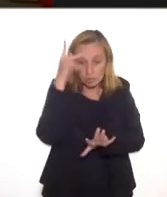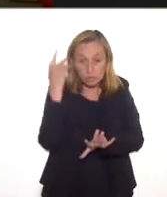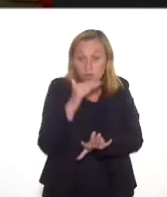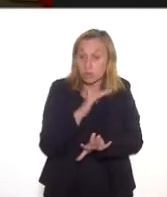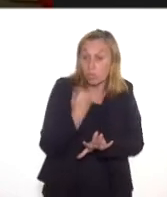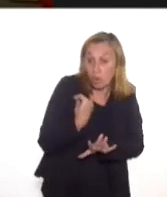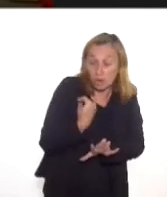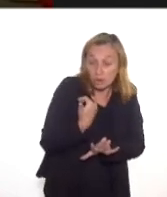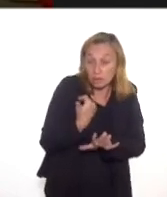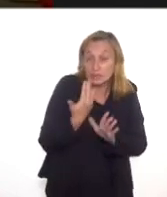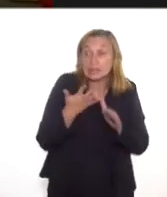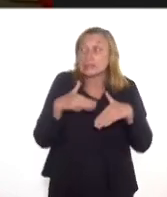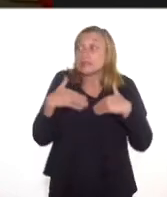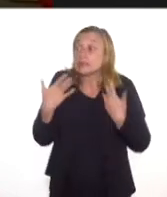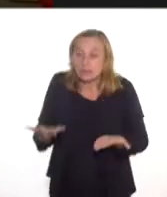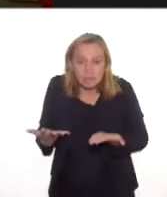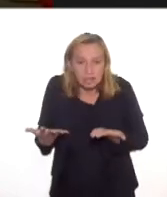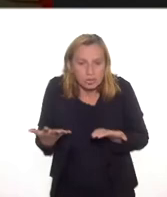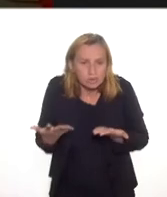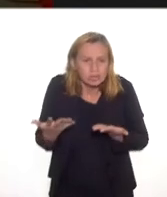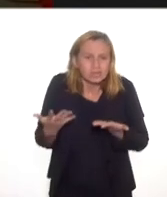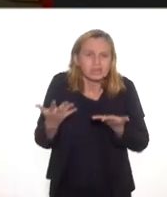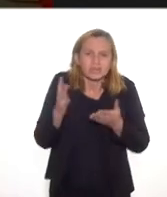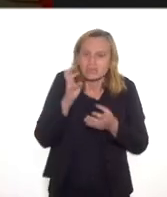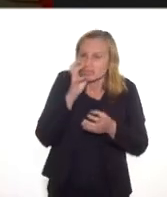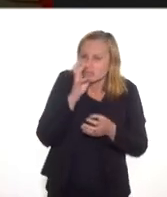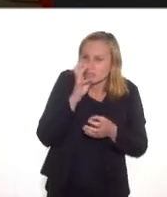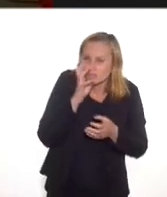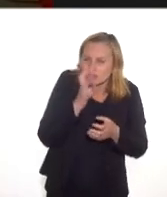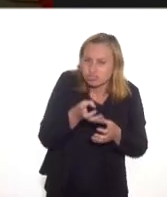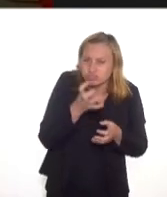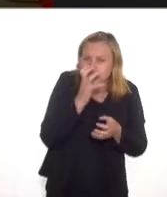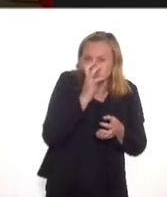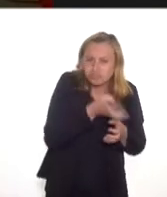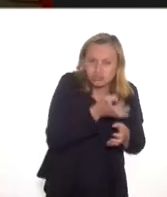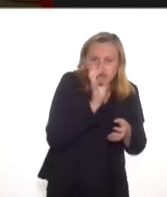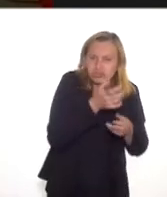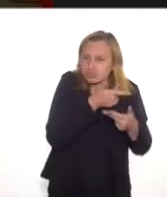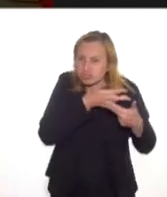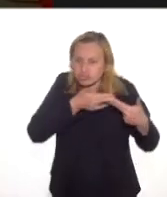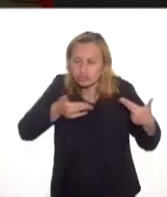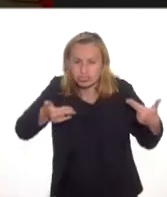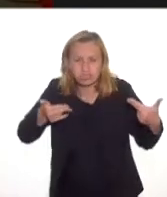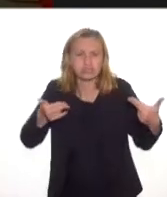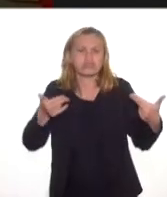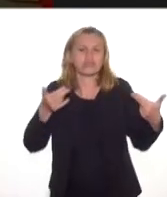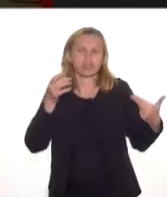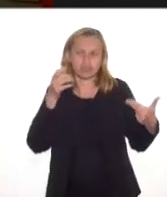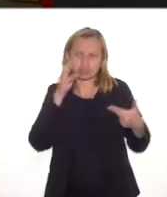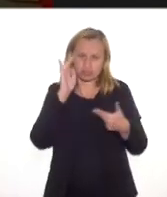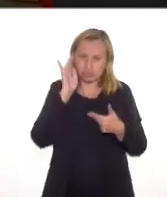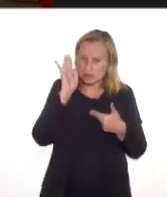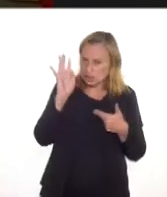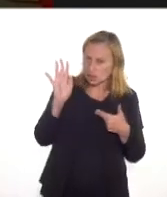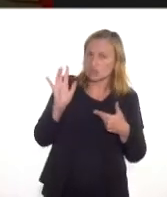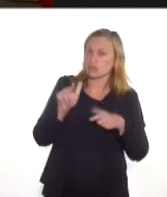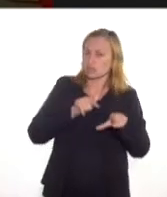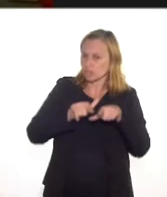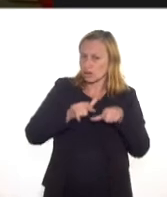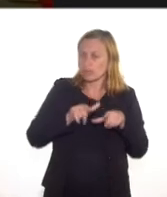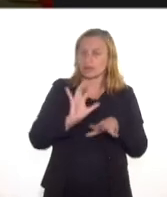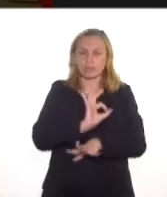executadas. Ou seja, as denúncias são as mais graves possíveis e imagináveis diante de uma operação